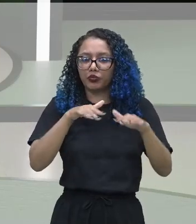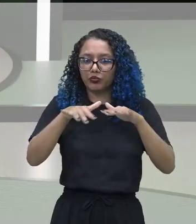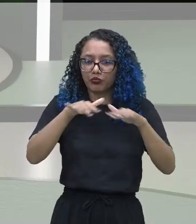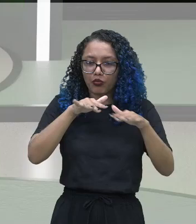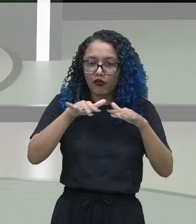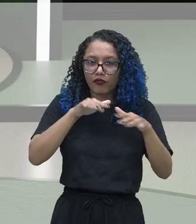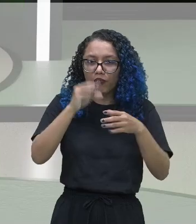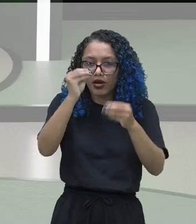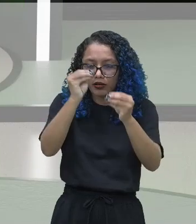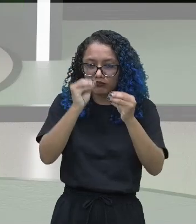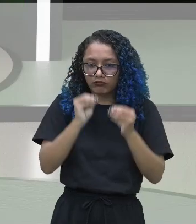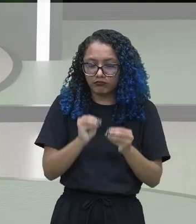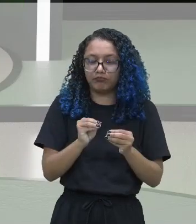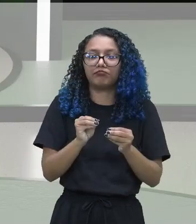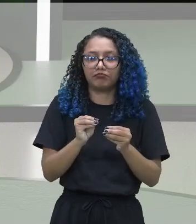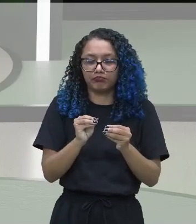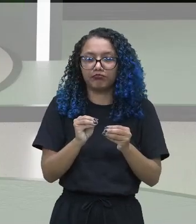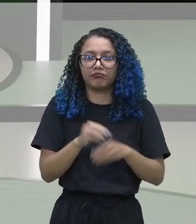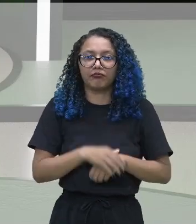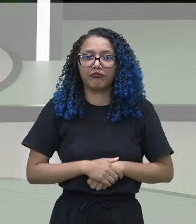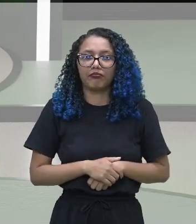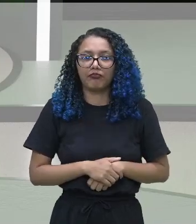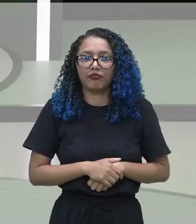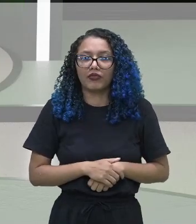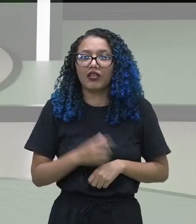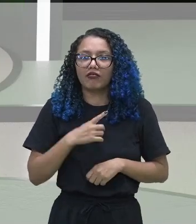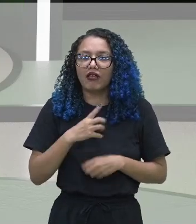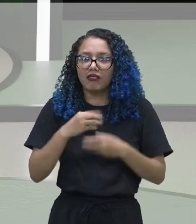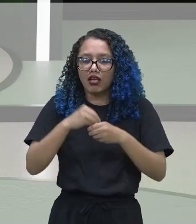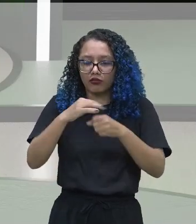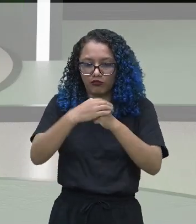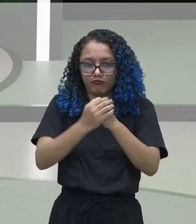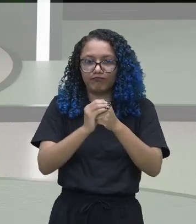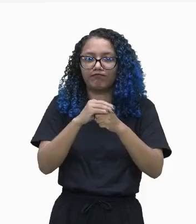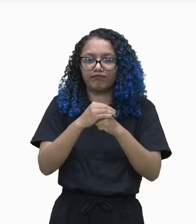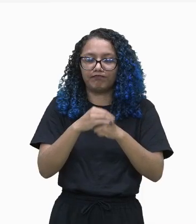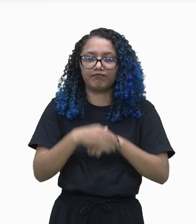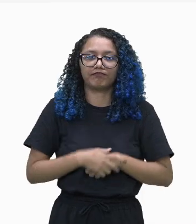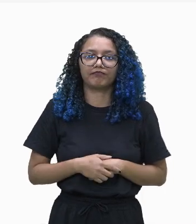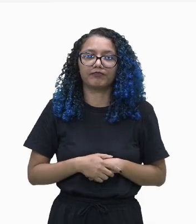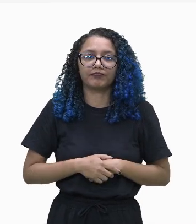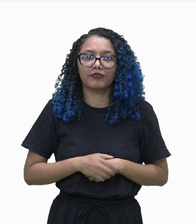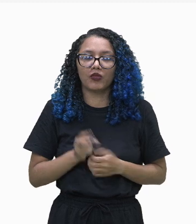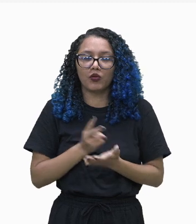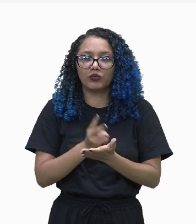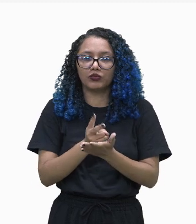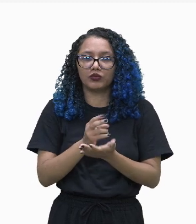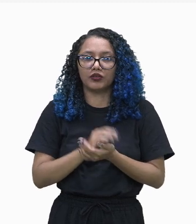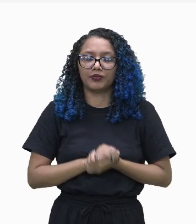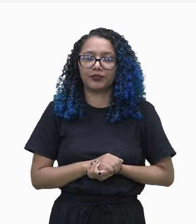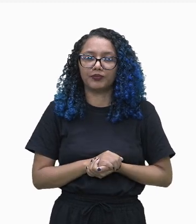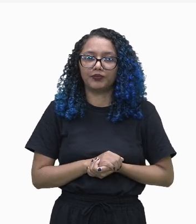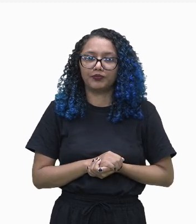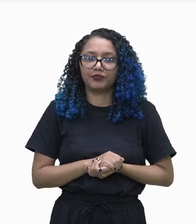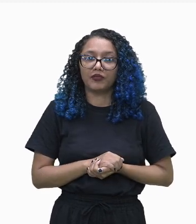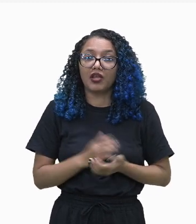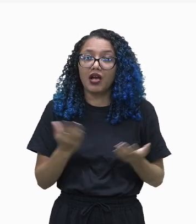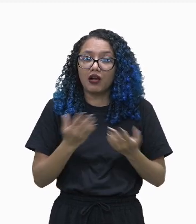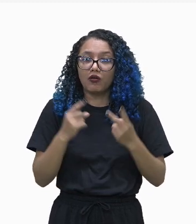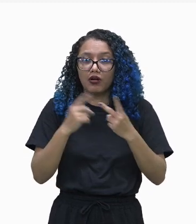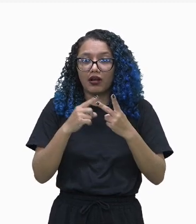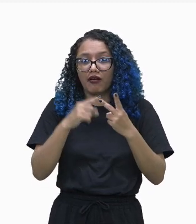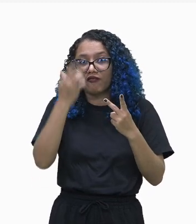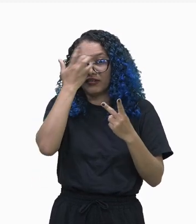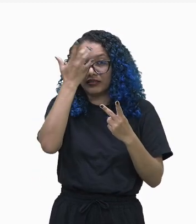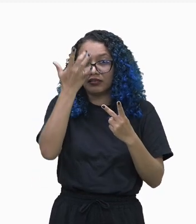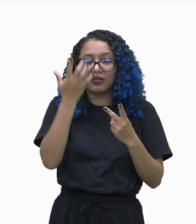essa permeabilidade que há na membrana. Vamos ver aí, continuando sobre transporte passivo. Difusão facilitada